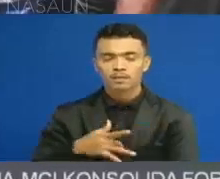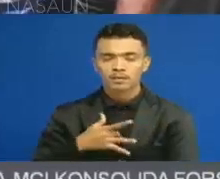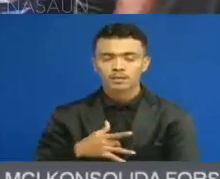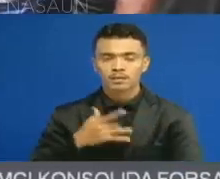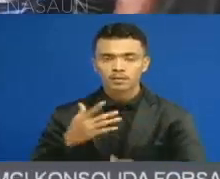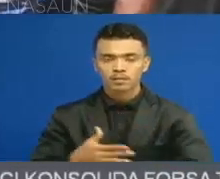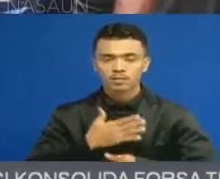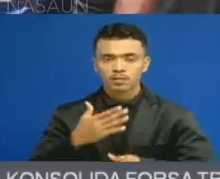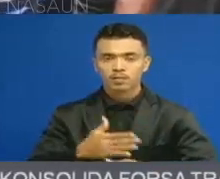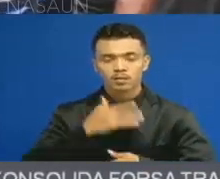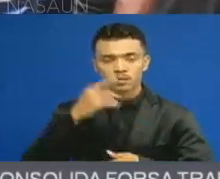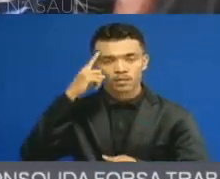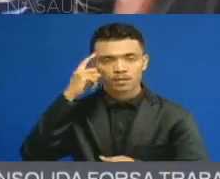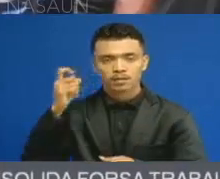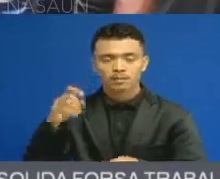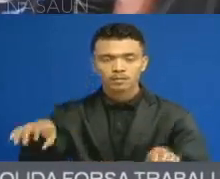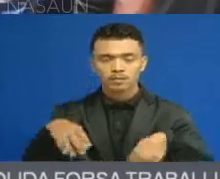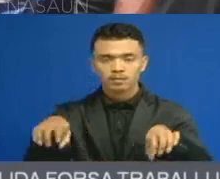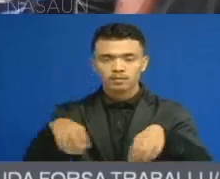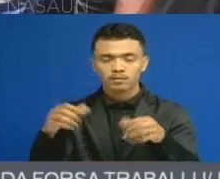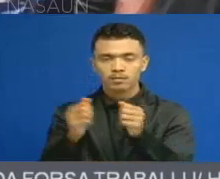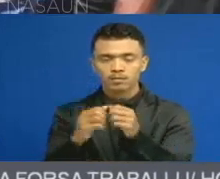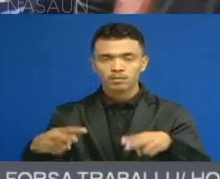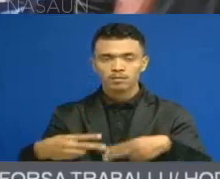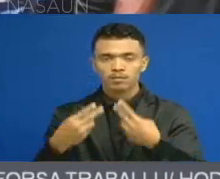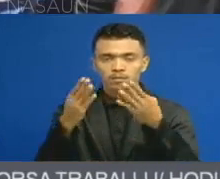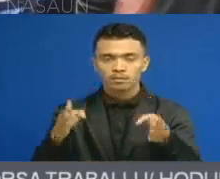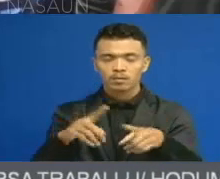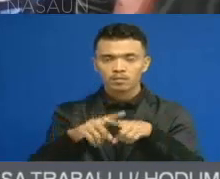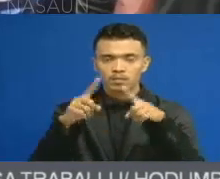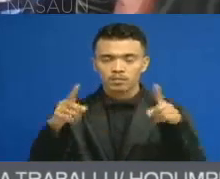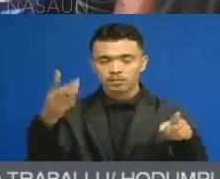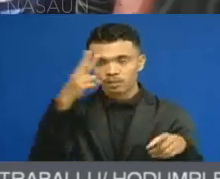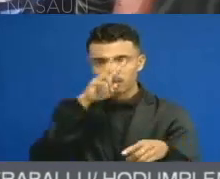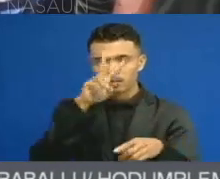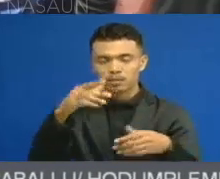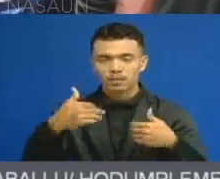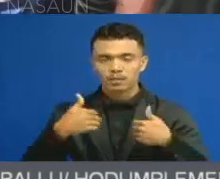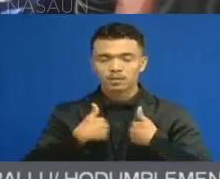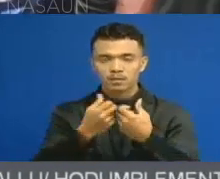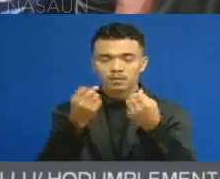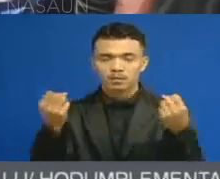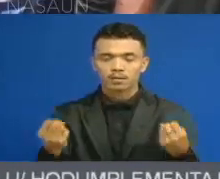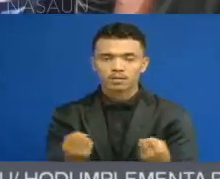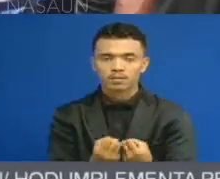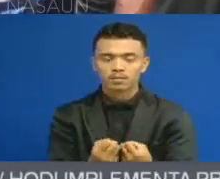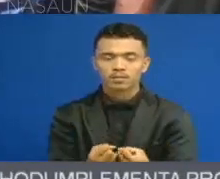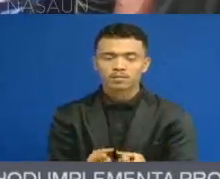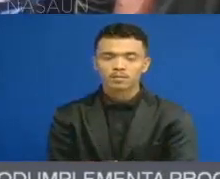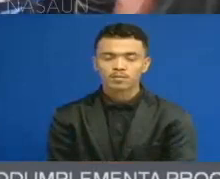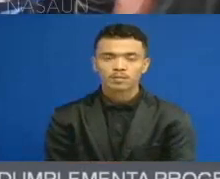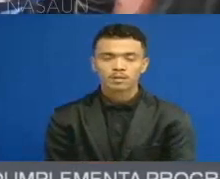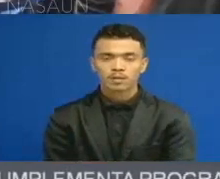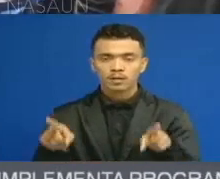contente também, mas que a meu serviço é voluntário, mas também a minha família suco, a minha aldeia, a minha lerik babê. Não é